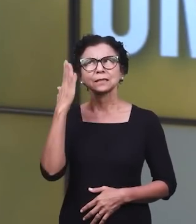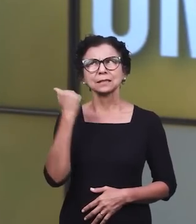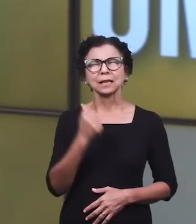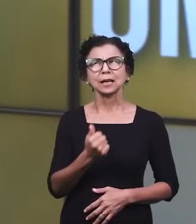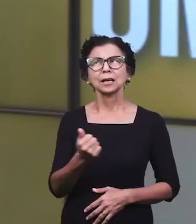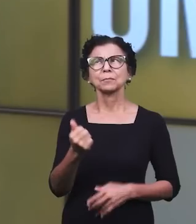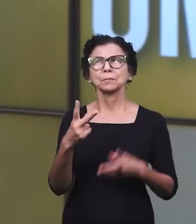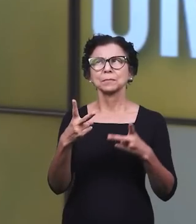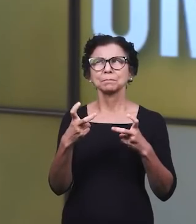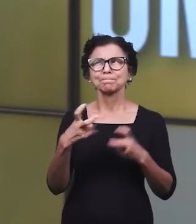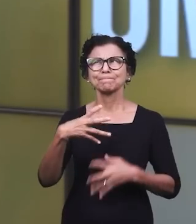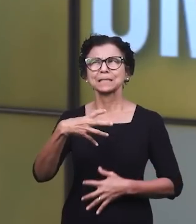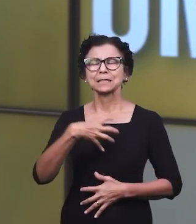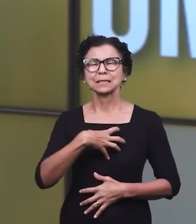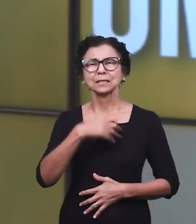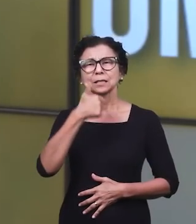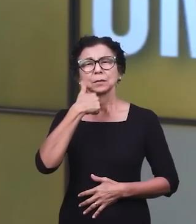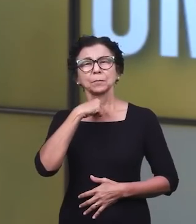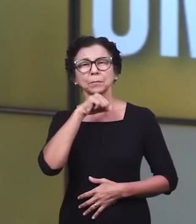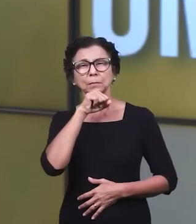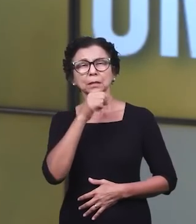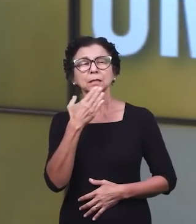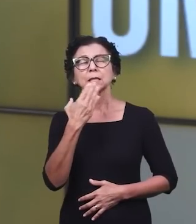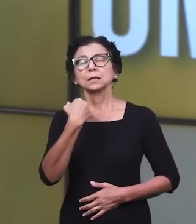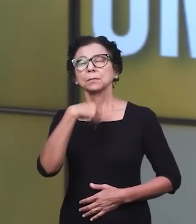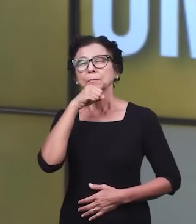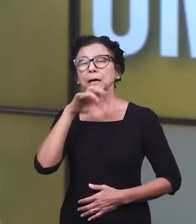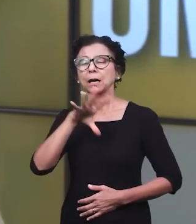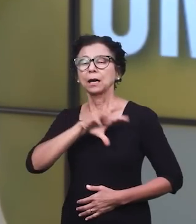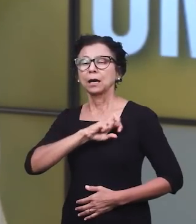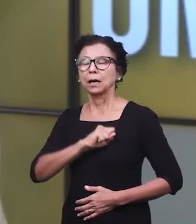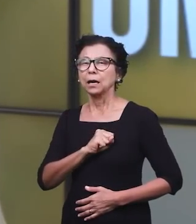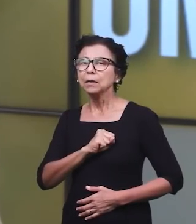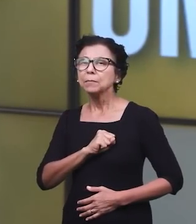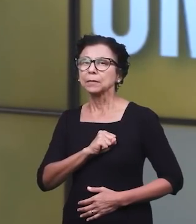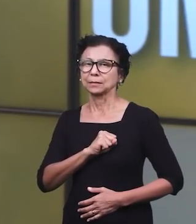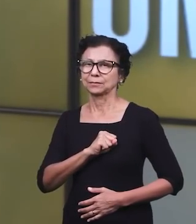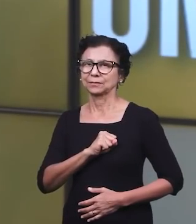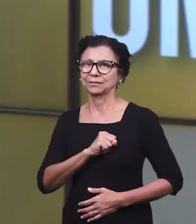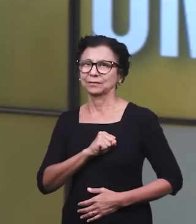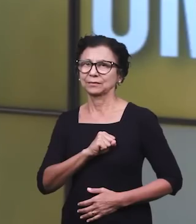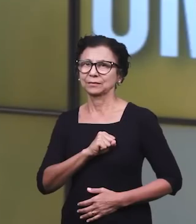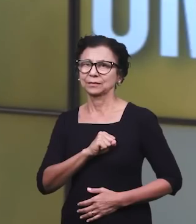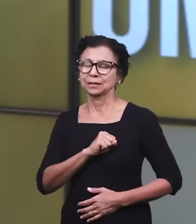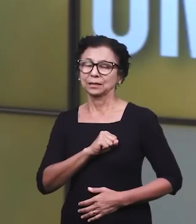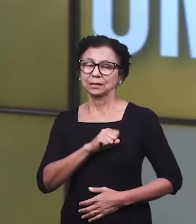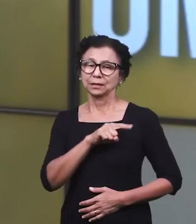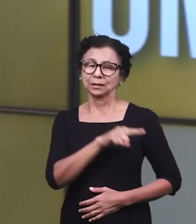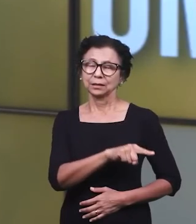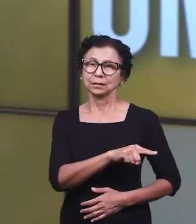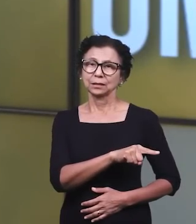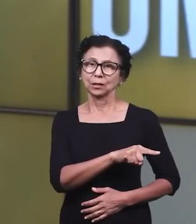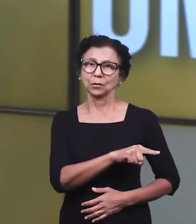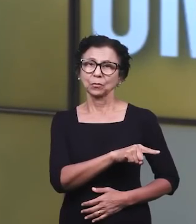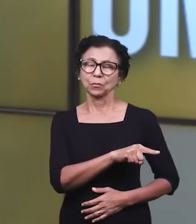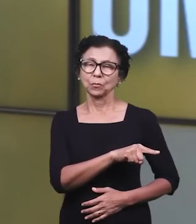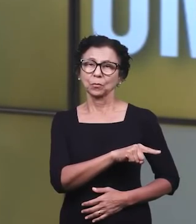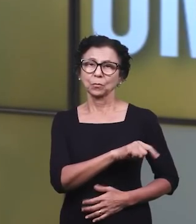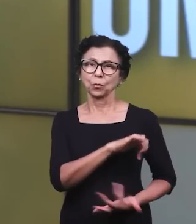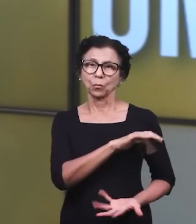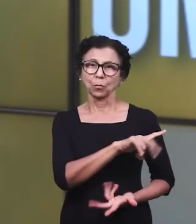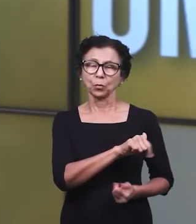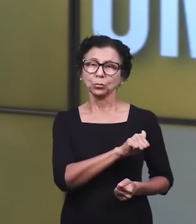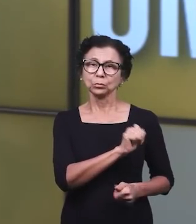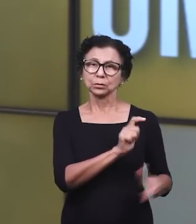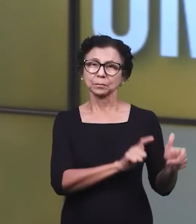valorizada, para o mundo conseguir é muito difícil. Por quê? Porque ela já tem isso em casa. Então, assim, acho que o primeiro ensino que Abraão